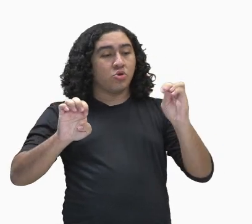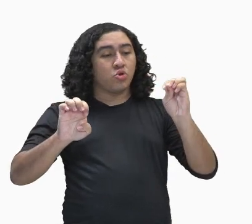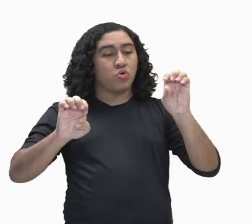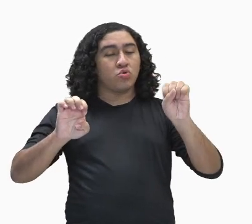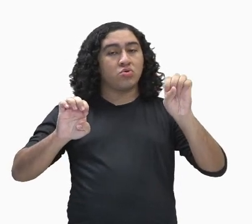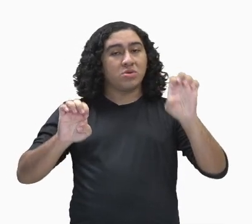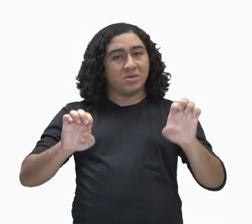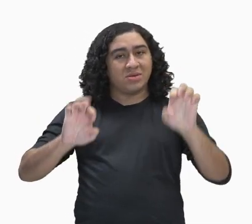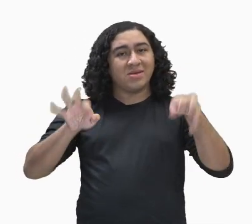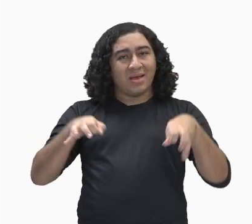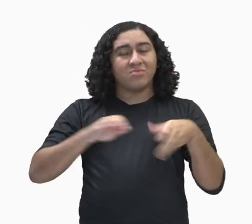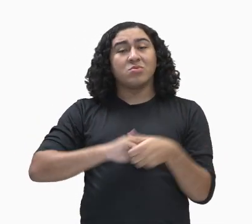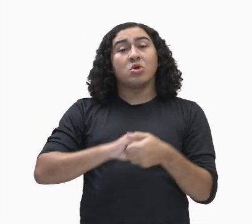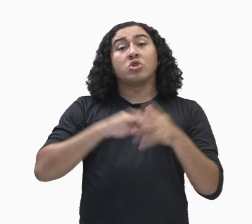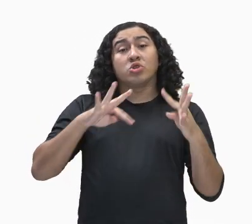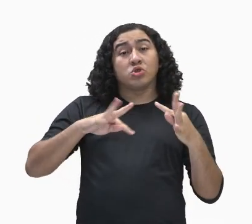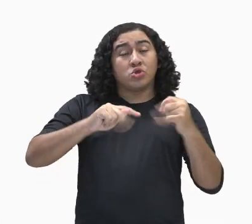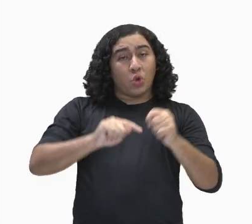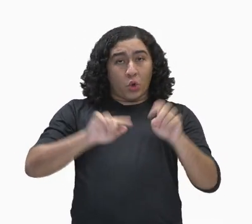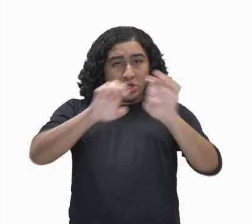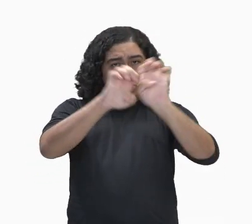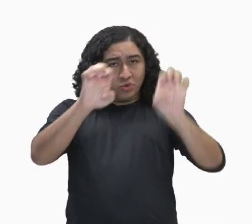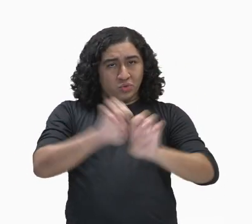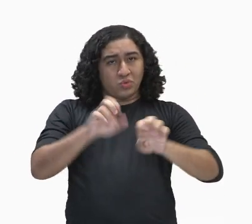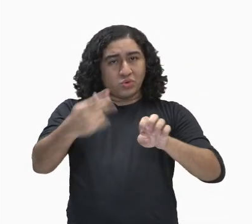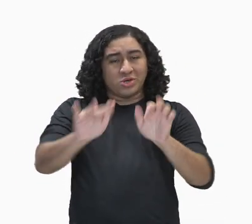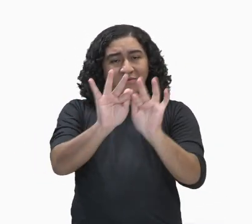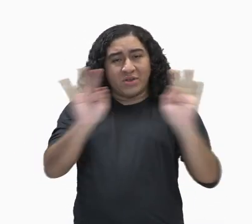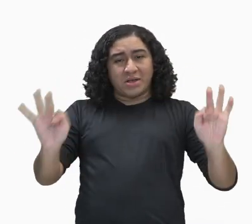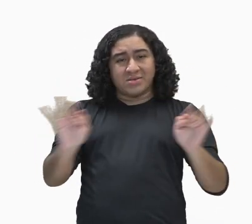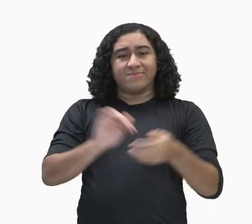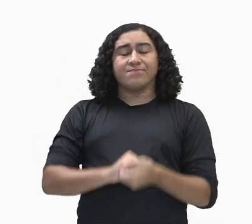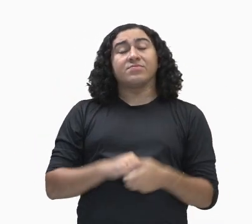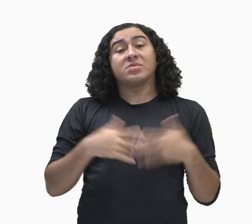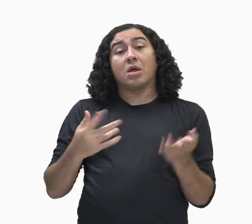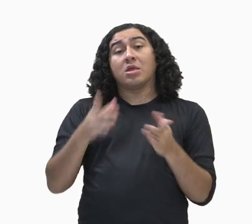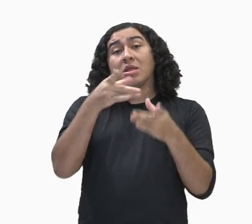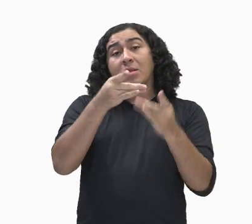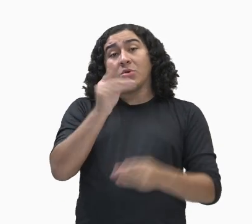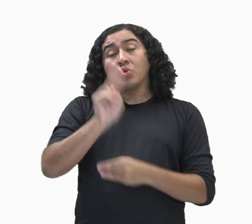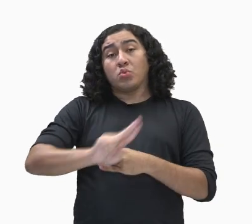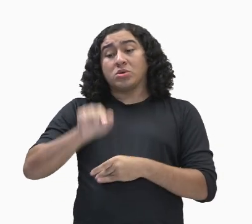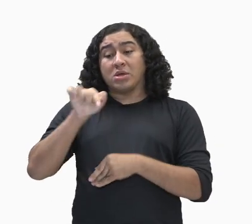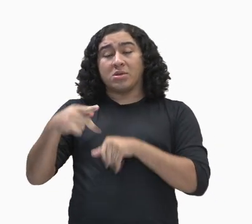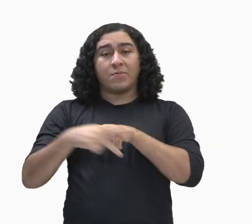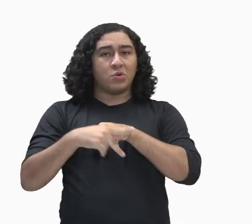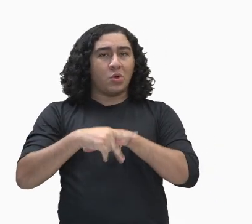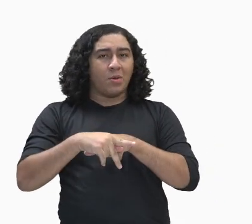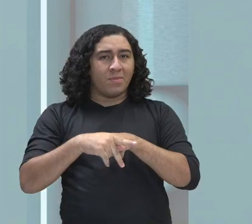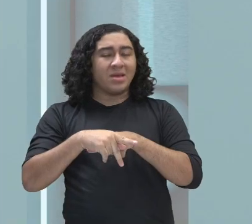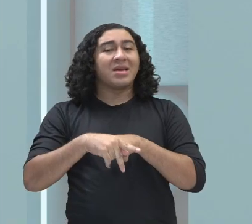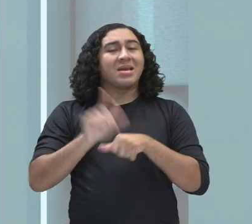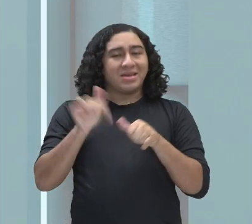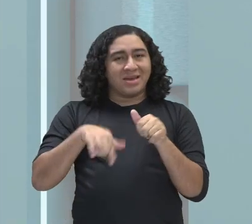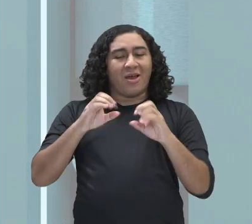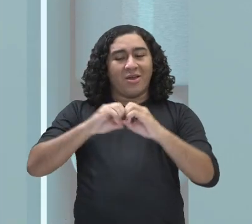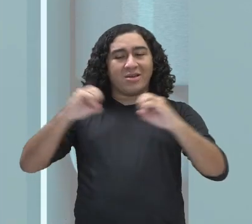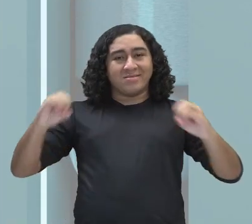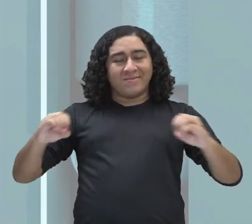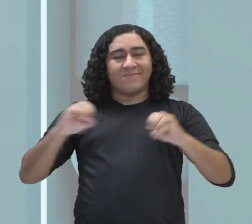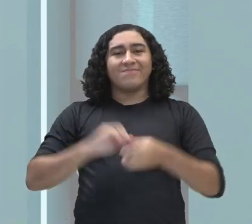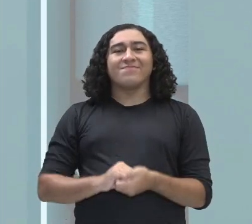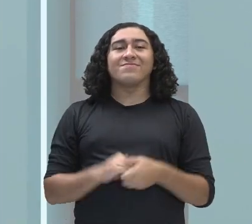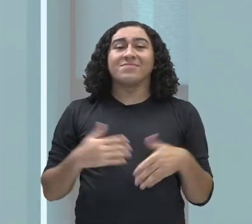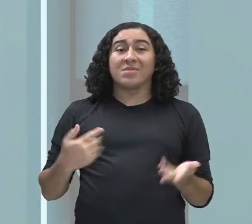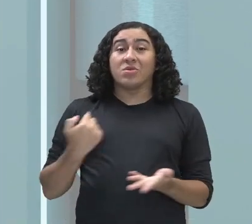afirmativa, negativa e interrogativa. O detalhamento é utilizar os pronomes demonstrativos em orações. Então, nós